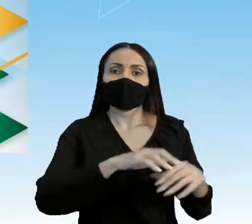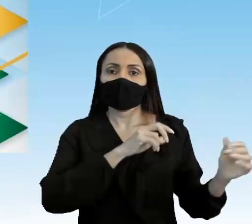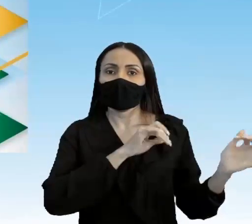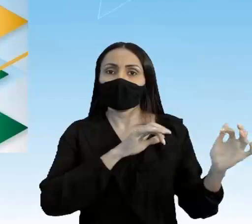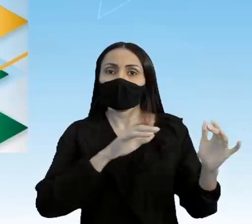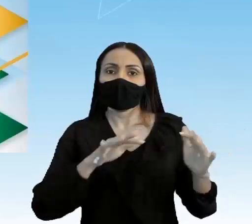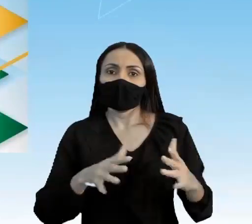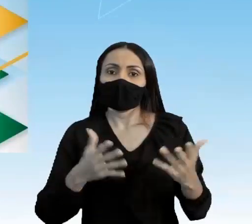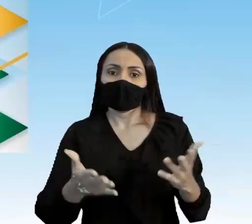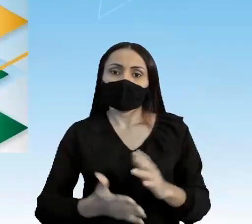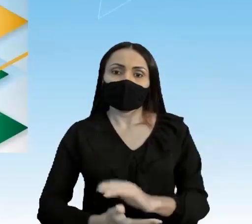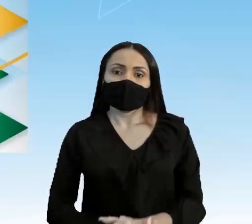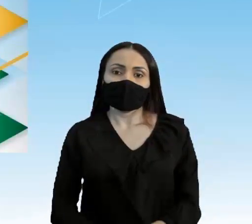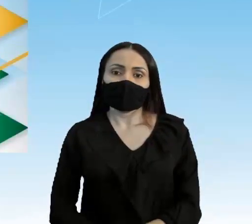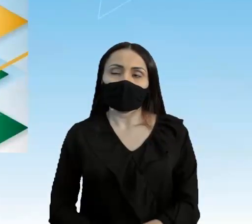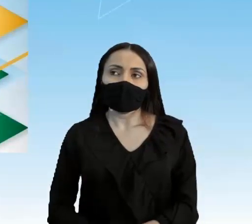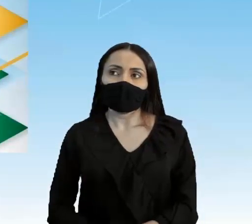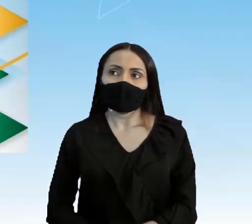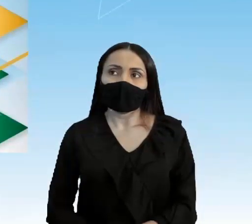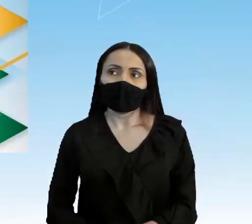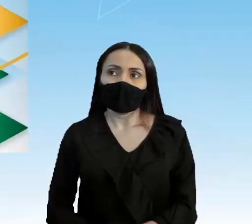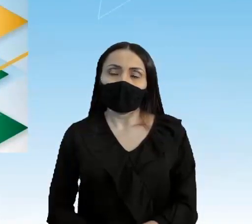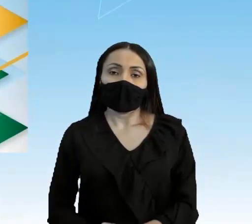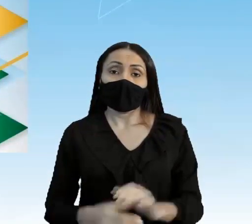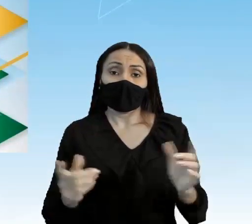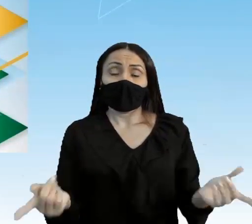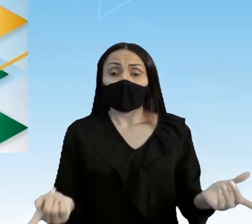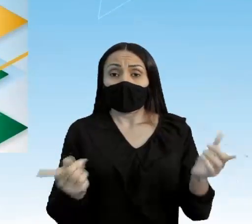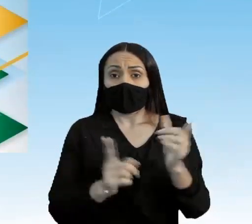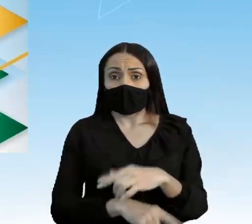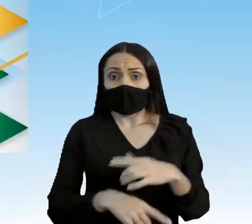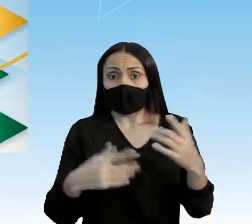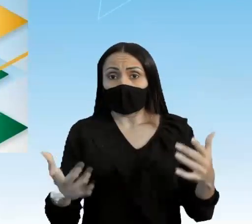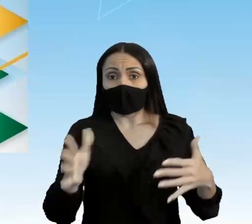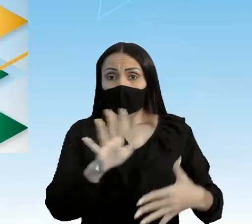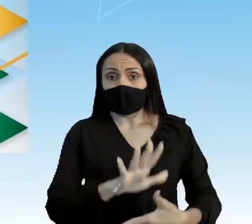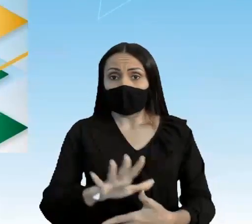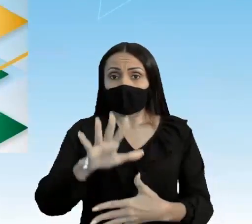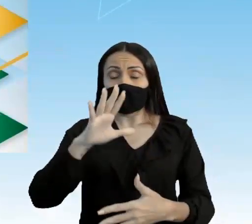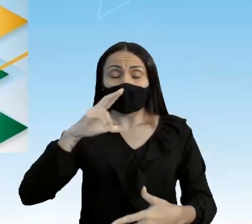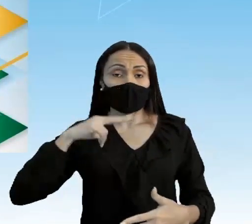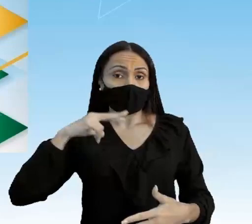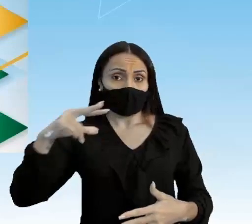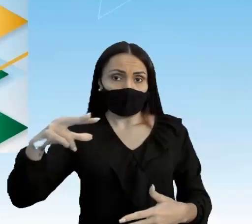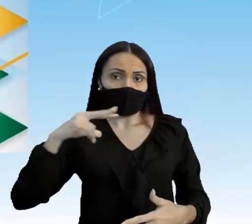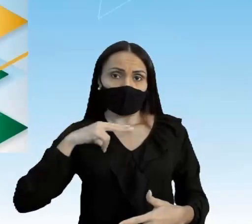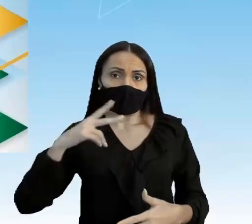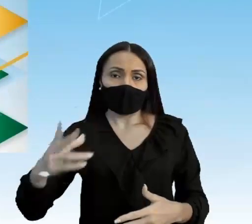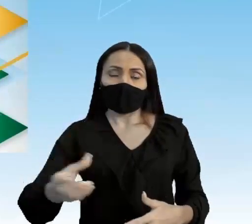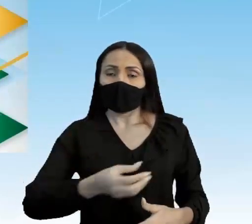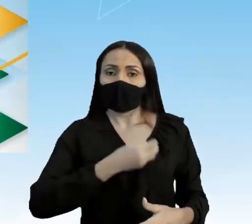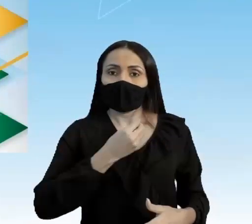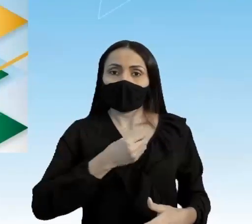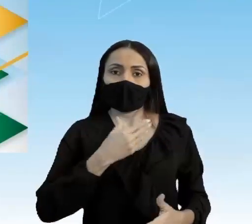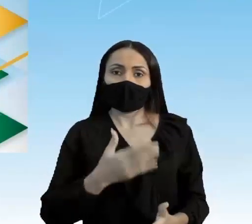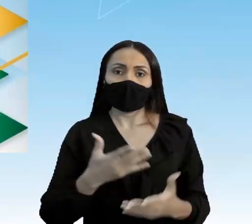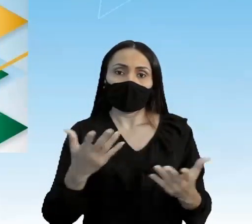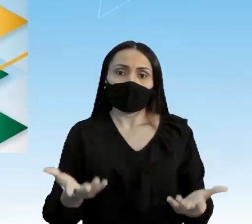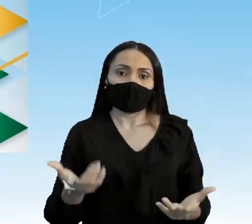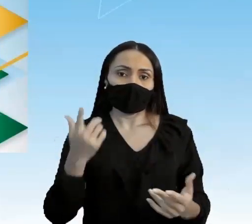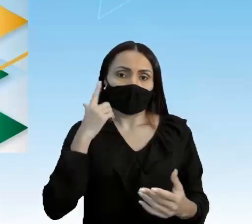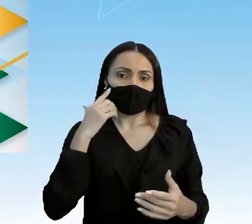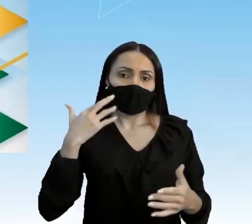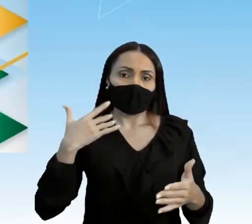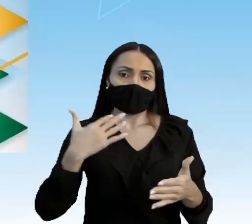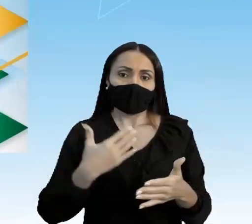de independência. Então, ao contrário da América Portuguesa, não existia unidade administrativa na